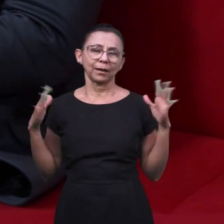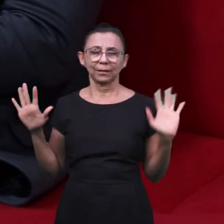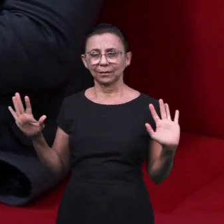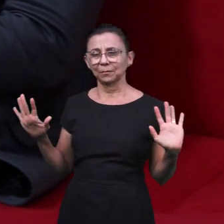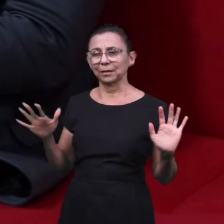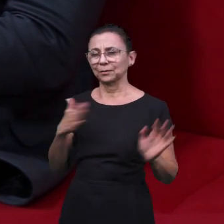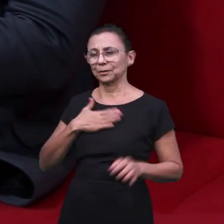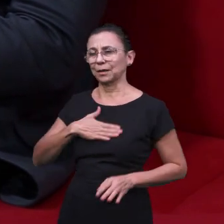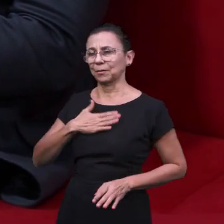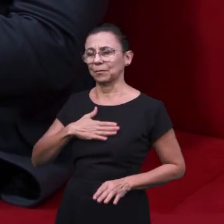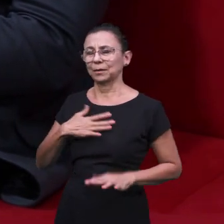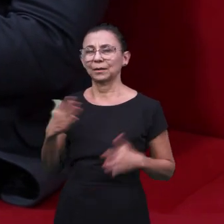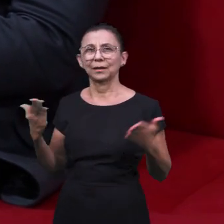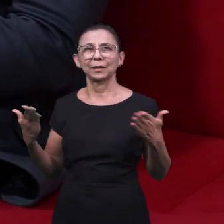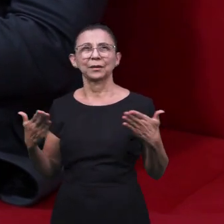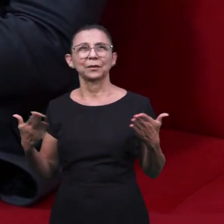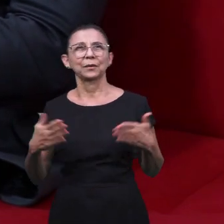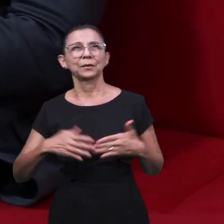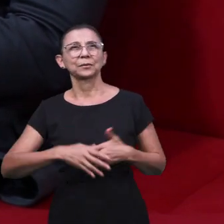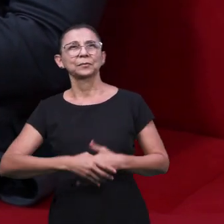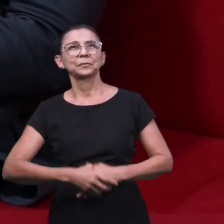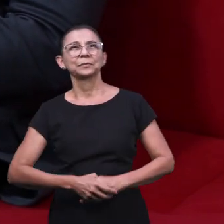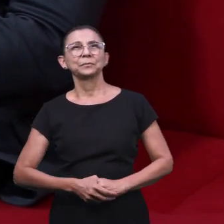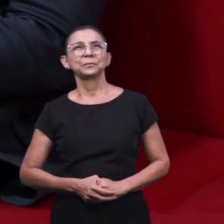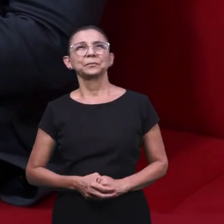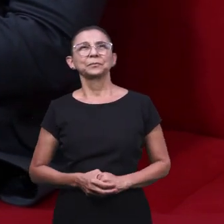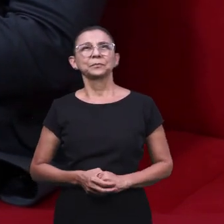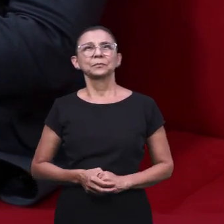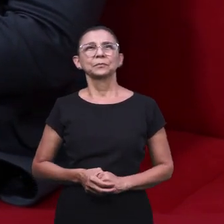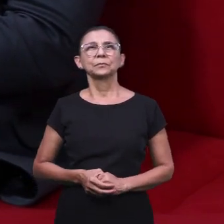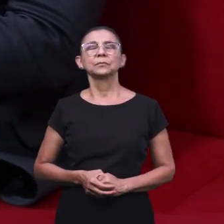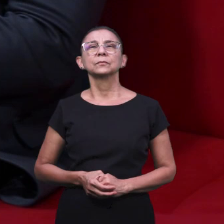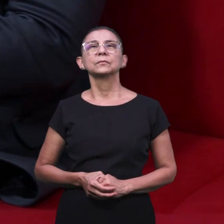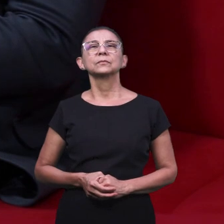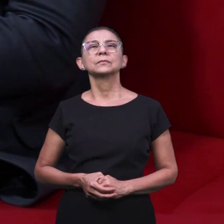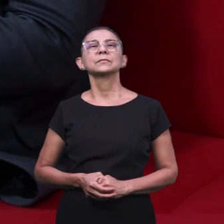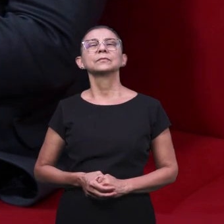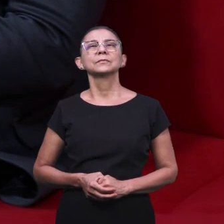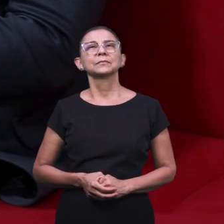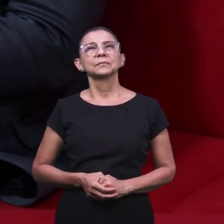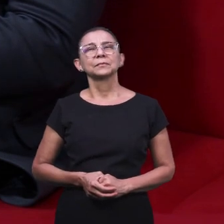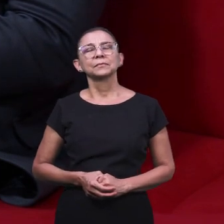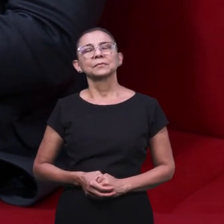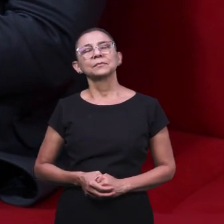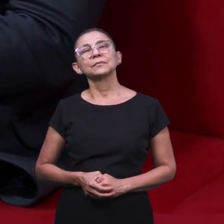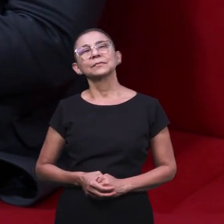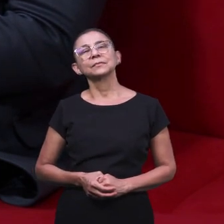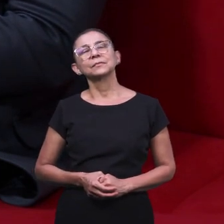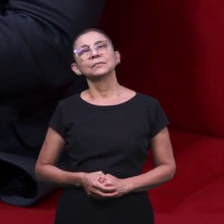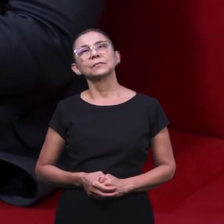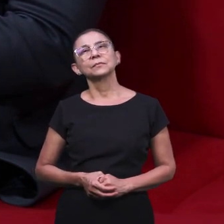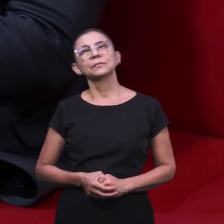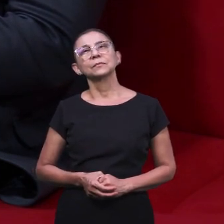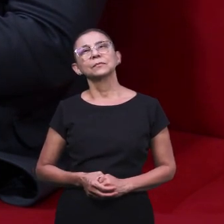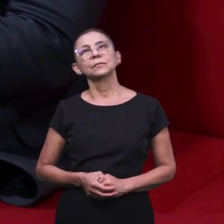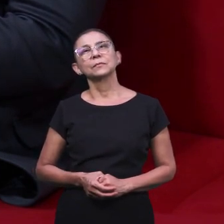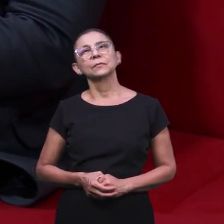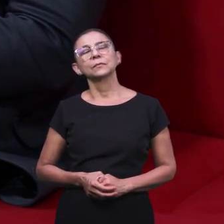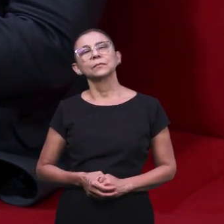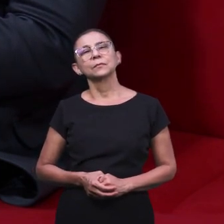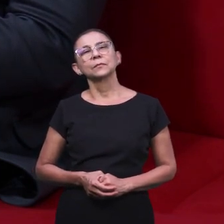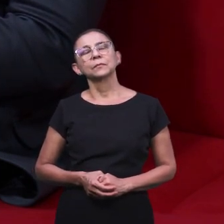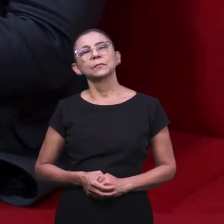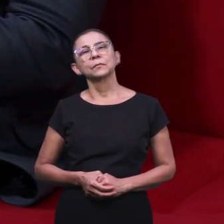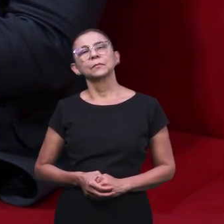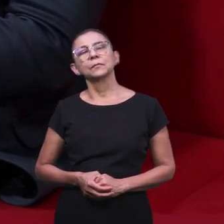também. Tem muito de qualquer jeito, né? Tem muito ainda a agregar em termos de conhecimento. Isso mesmo. Então, e como é que foi que